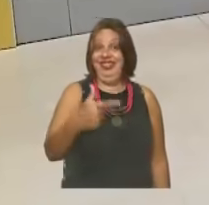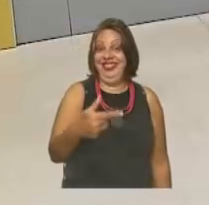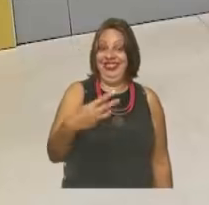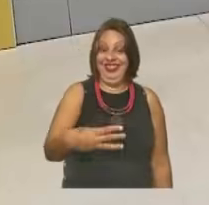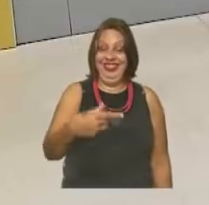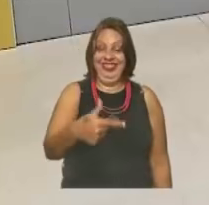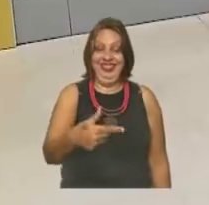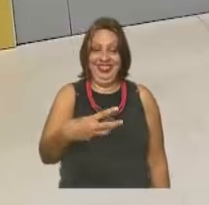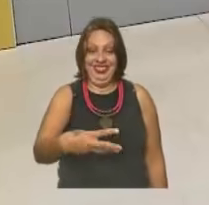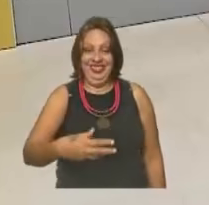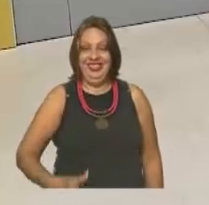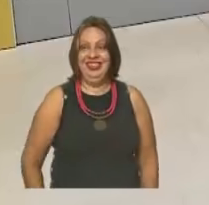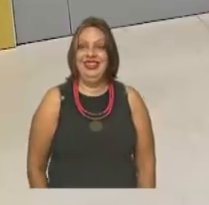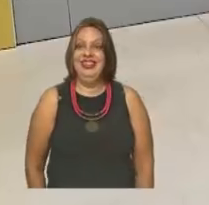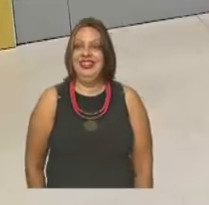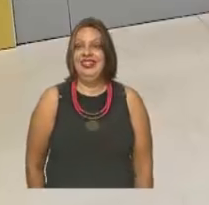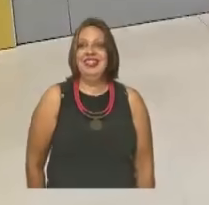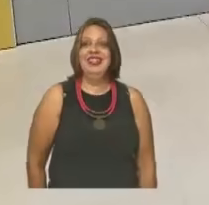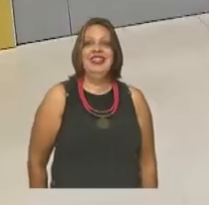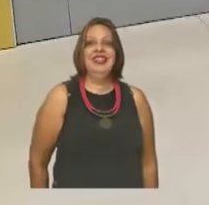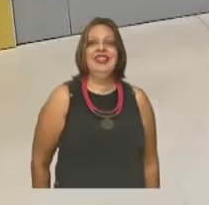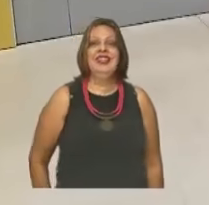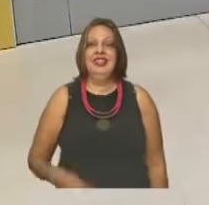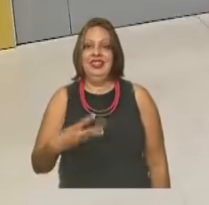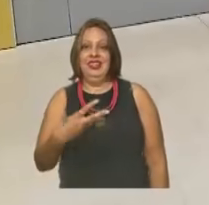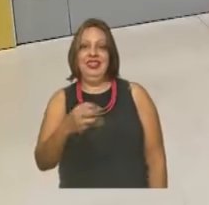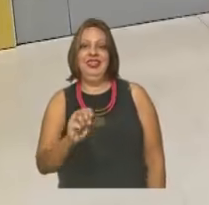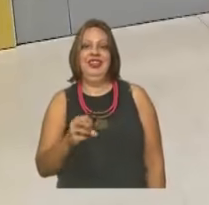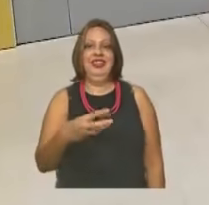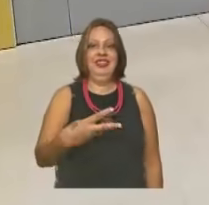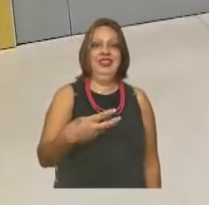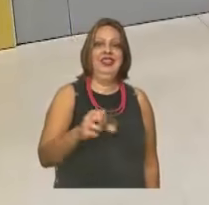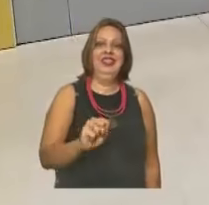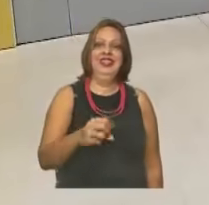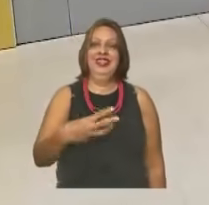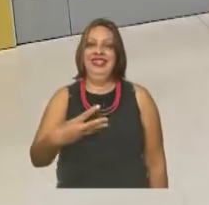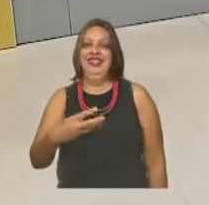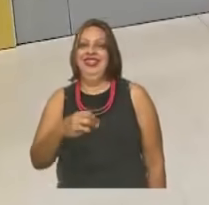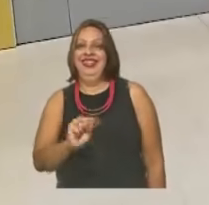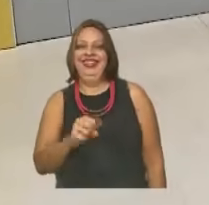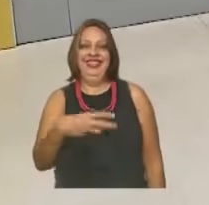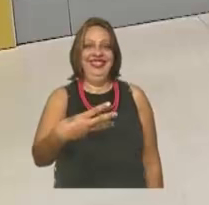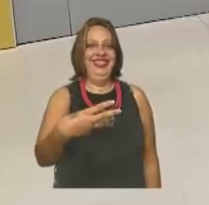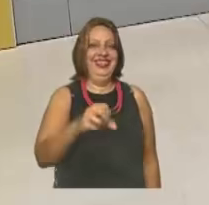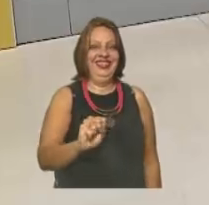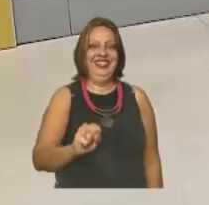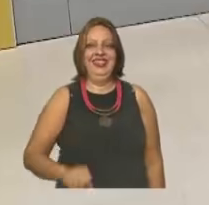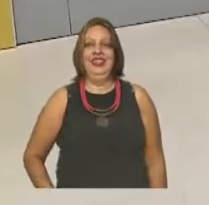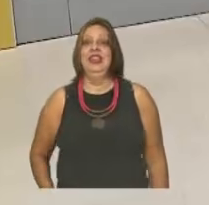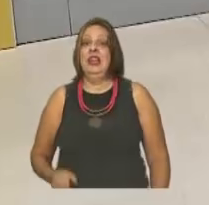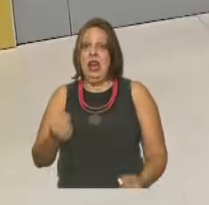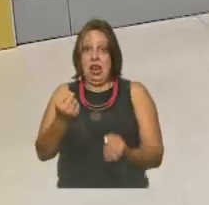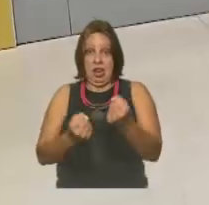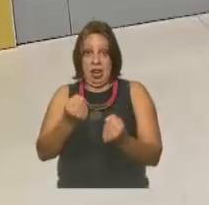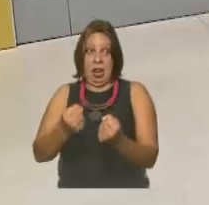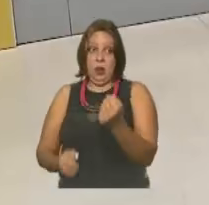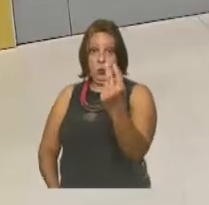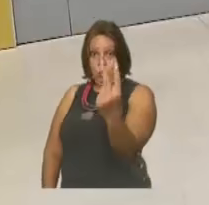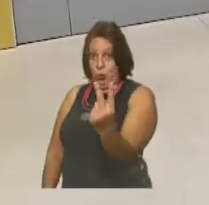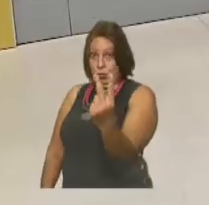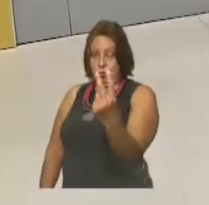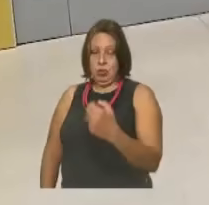23, 23, 23, 38, 38. Vai marcando, 38. Dois carros para você no quarto